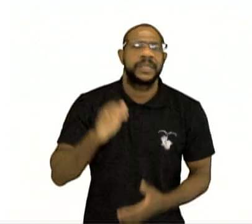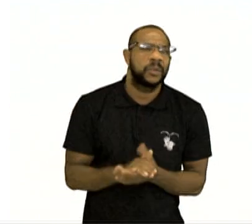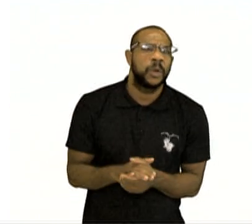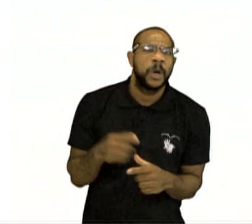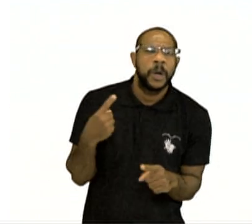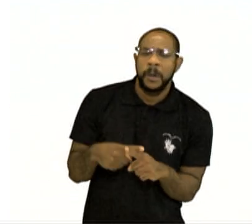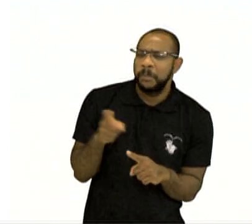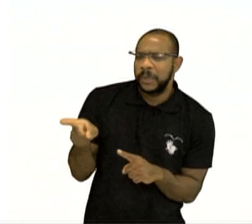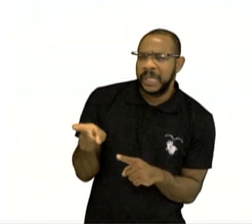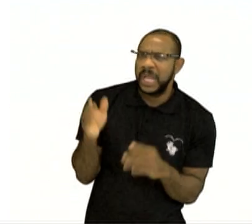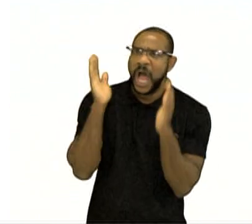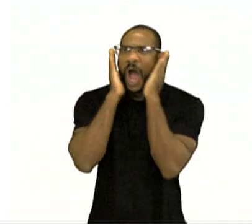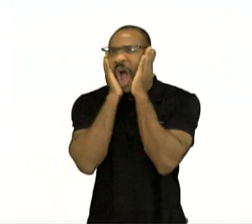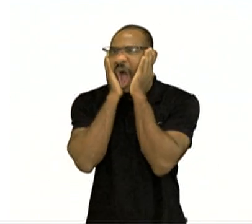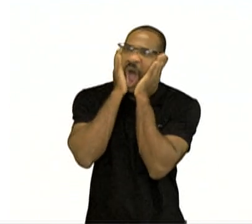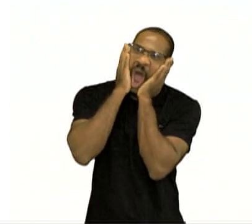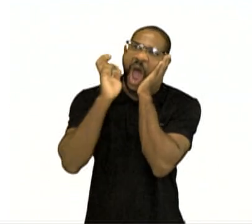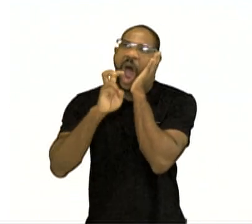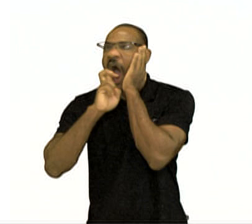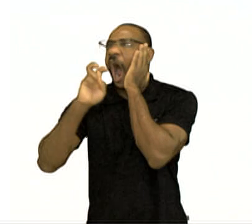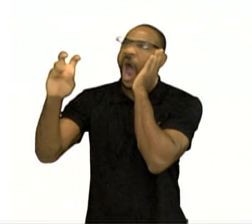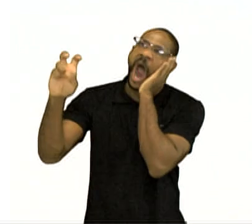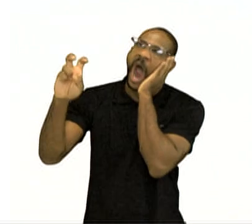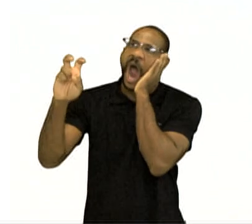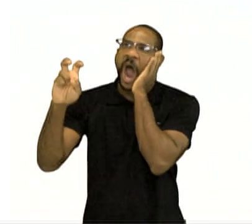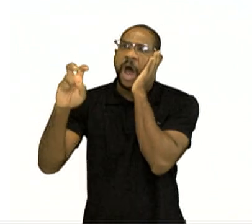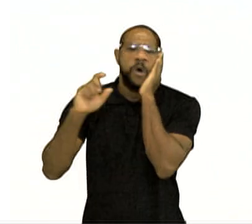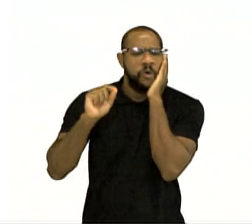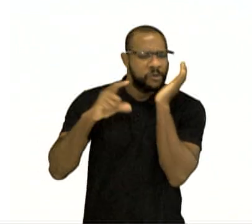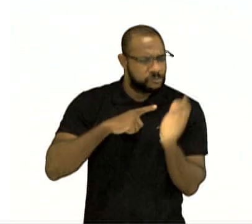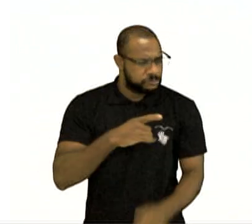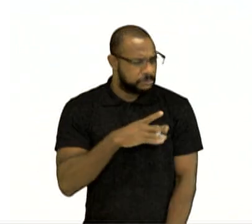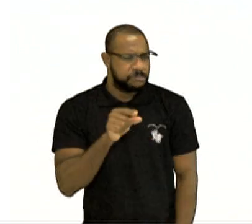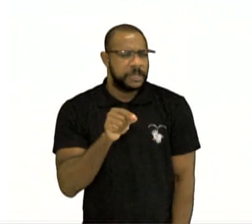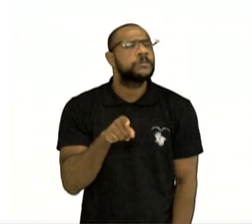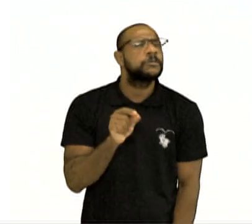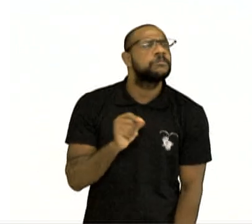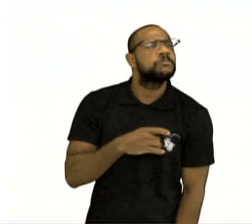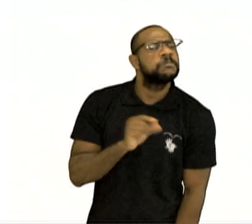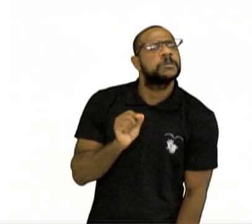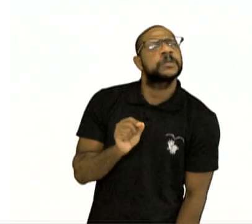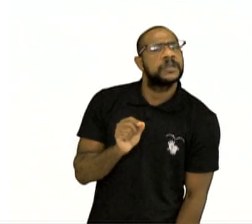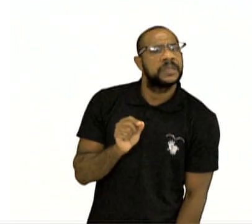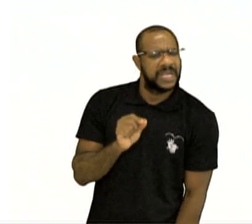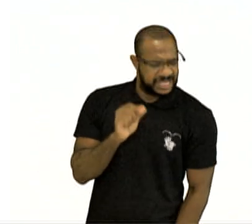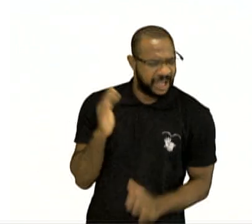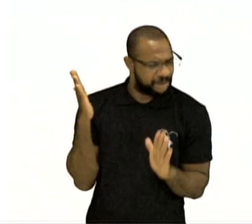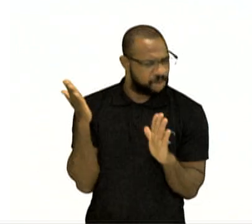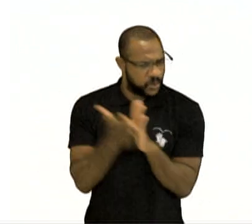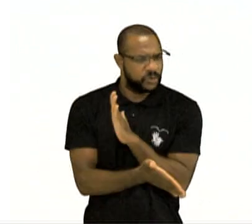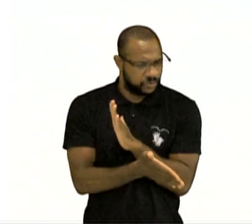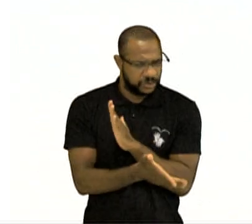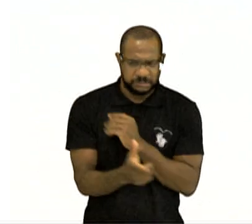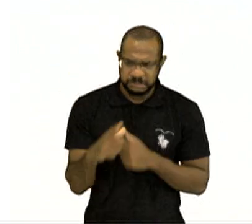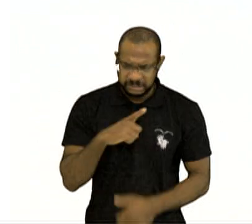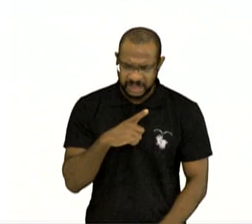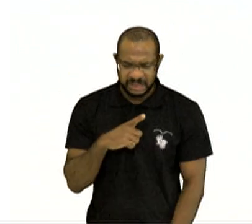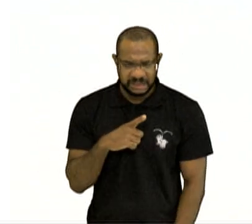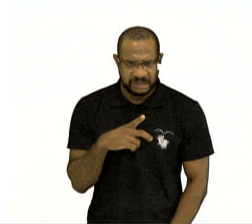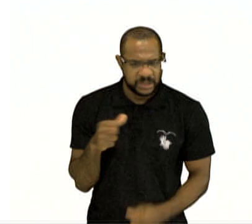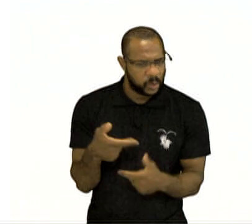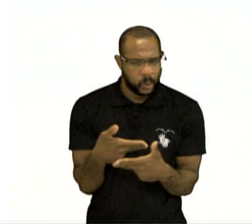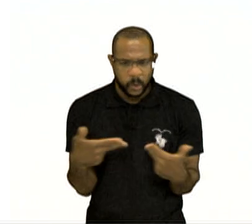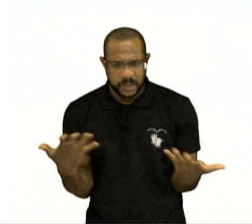que ele grita? Né? Do que ele tem medo? Ele está fugindo de alguém, de alguma